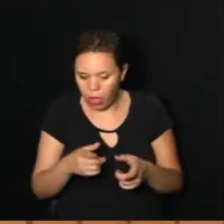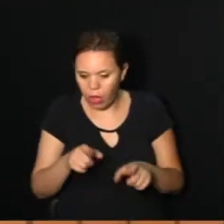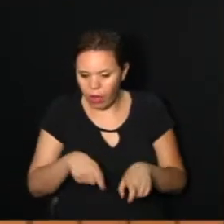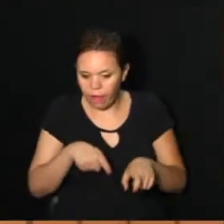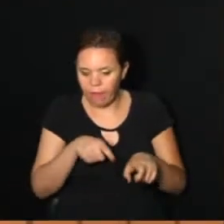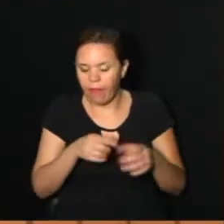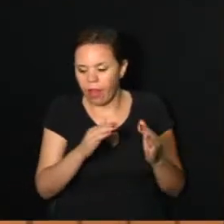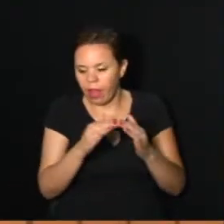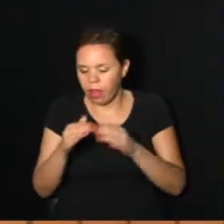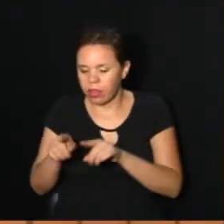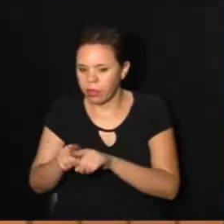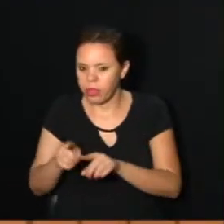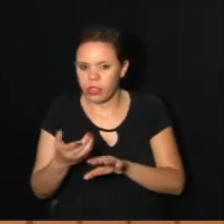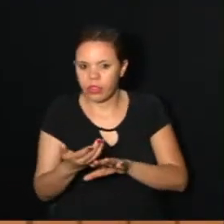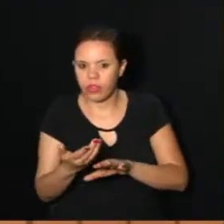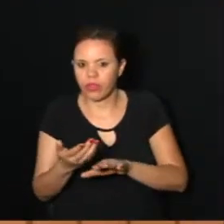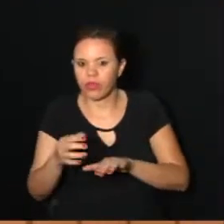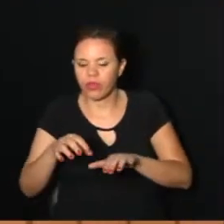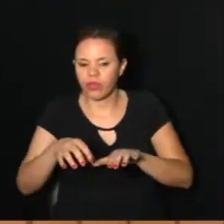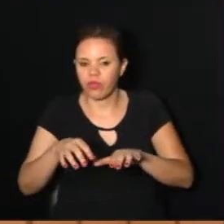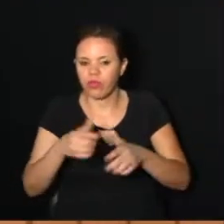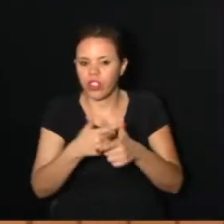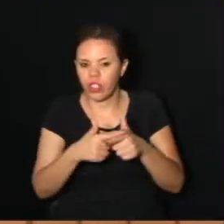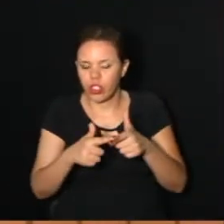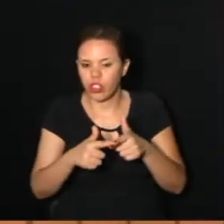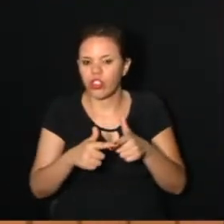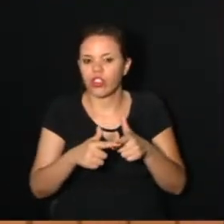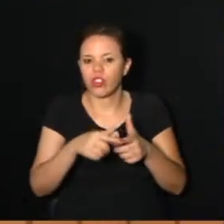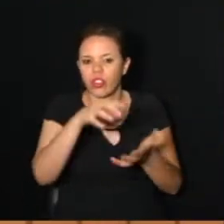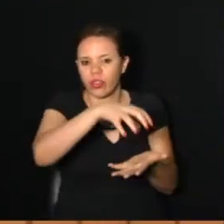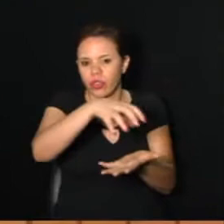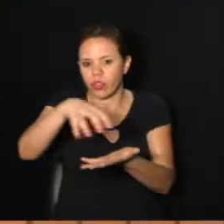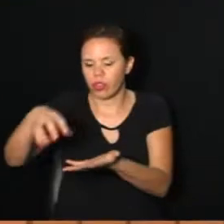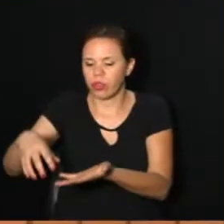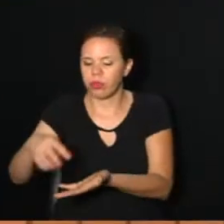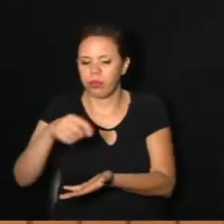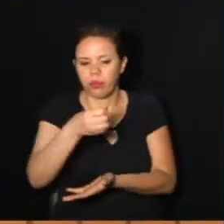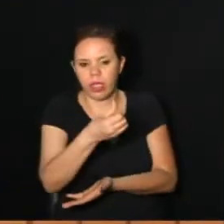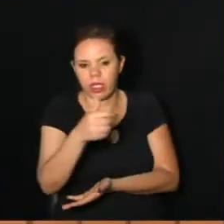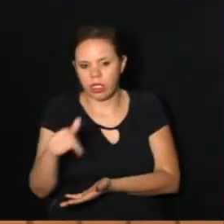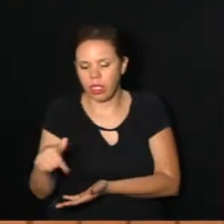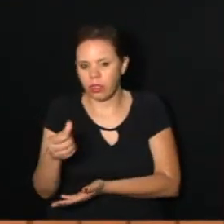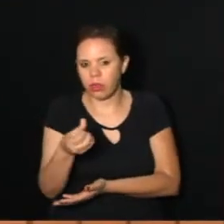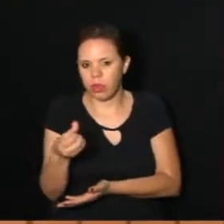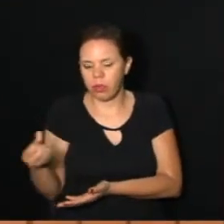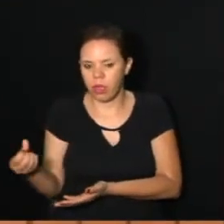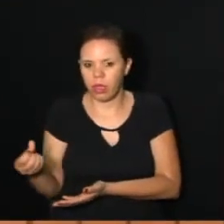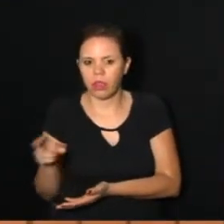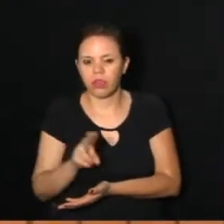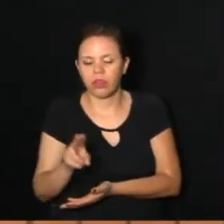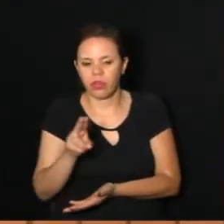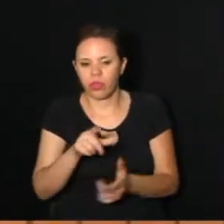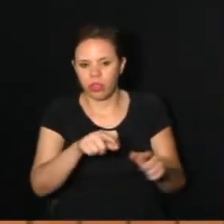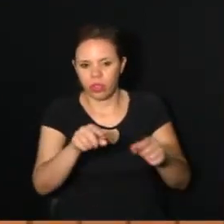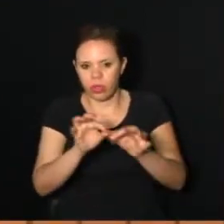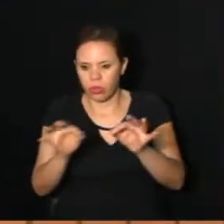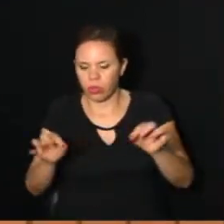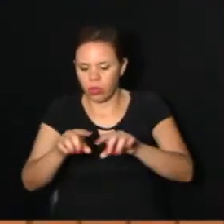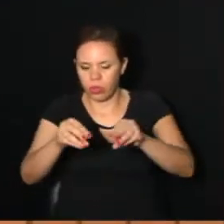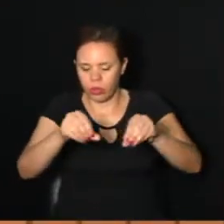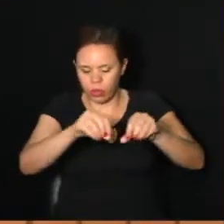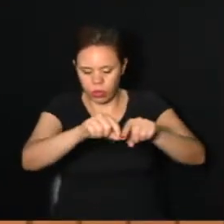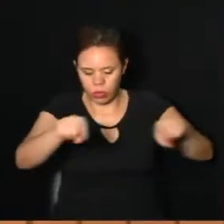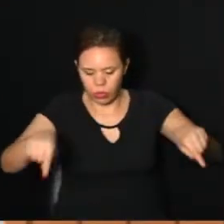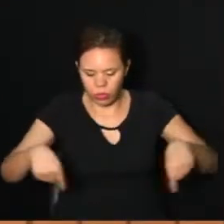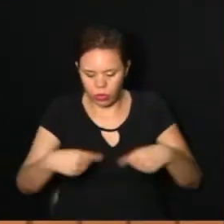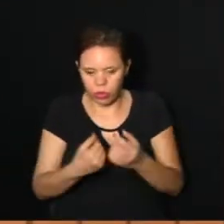você vai dividir do mesmo jeito 6766, participação da terra,